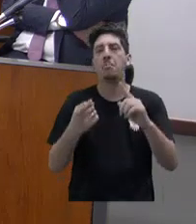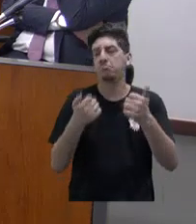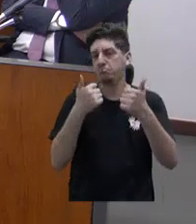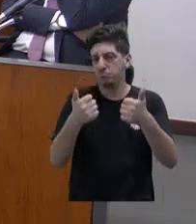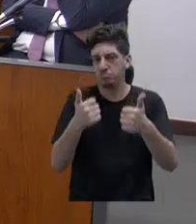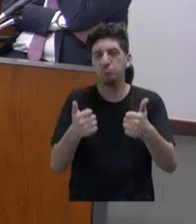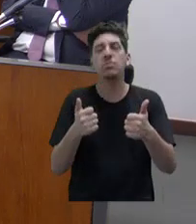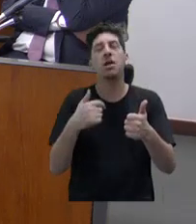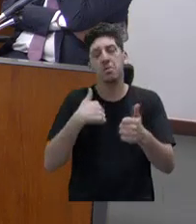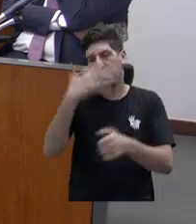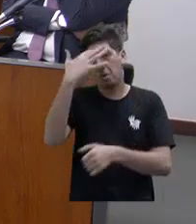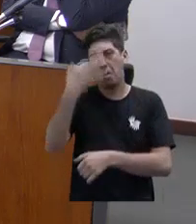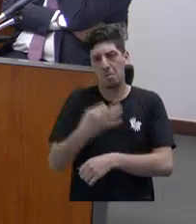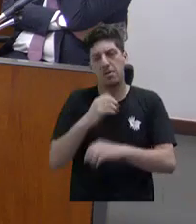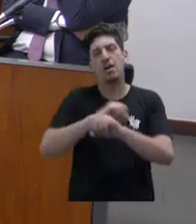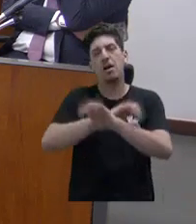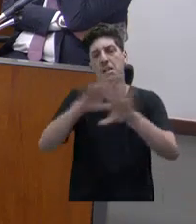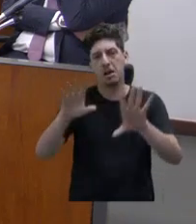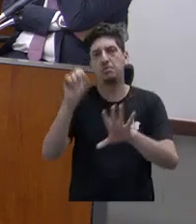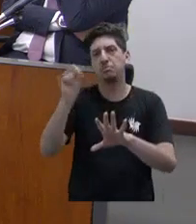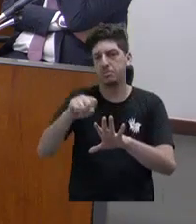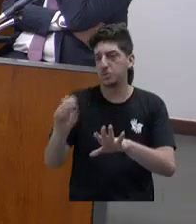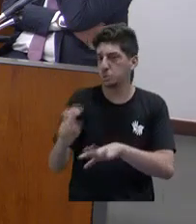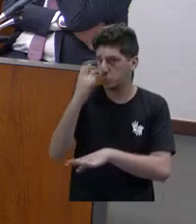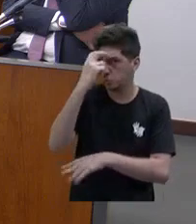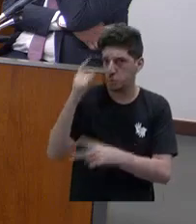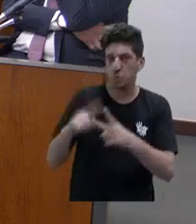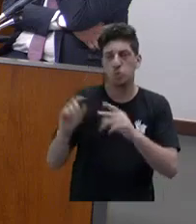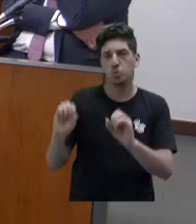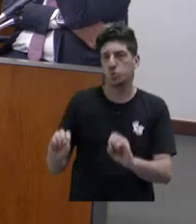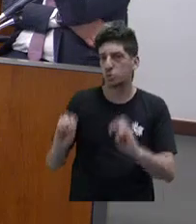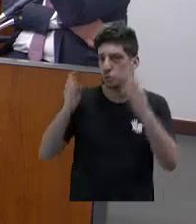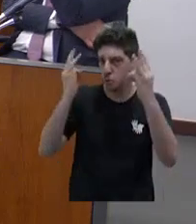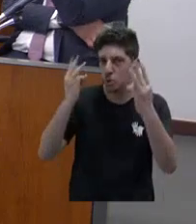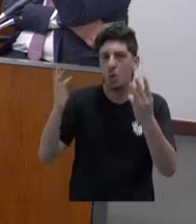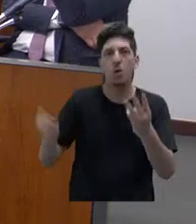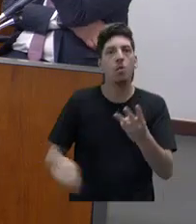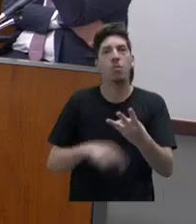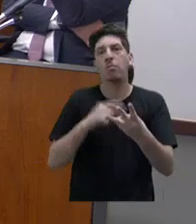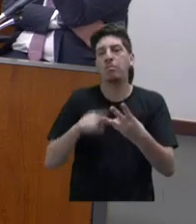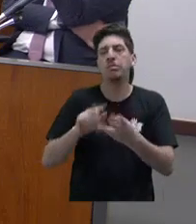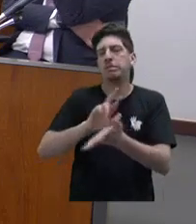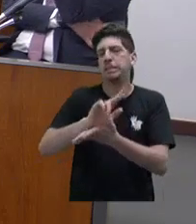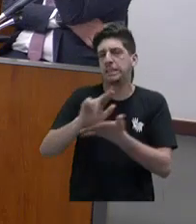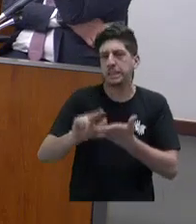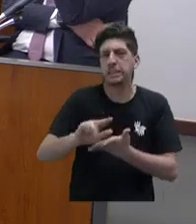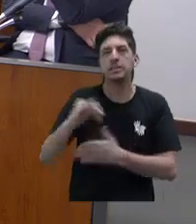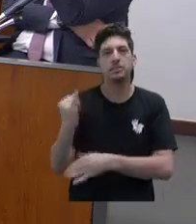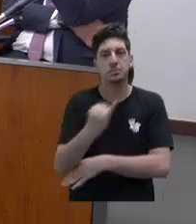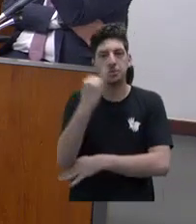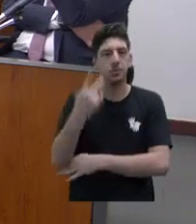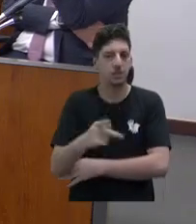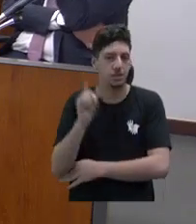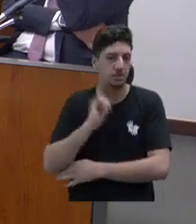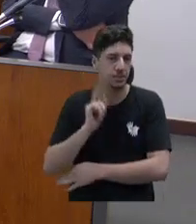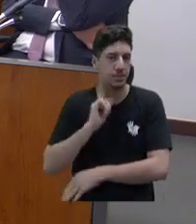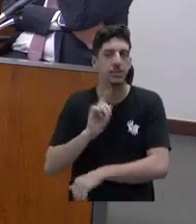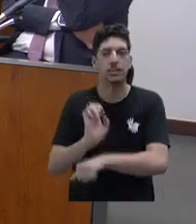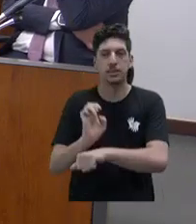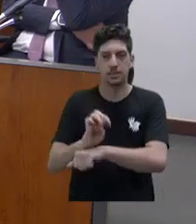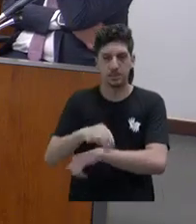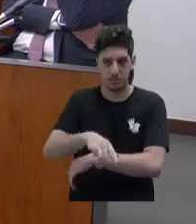eu entendo perfeitamente que a cultura, os shows, né, realmente são importantes aqui para Minas Gerais, então nós temos